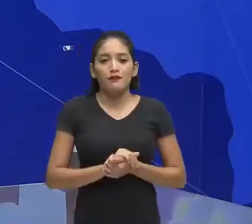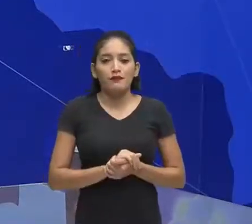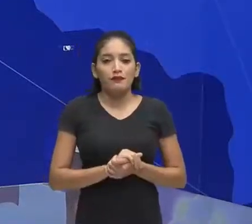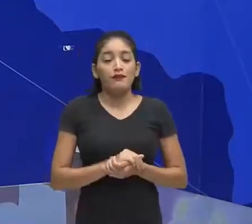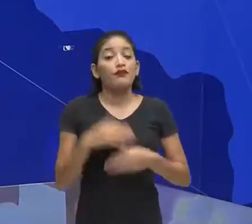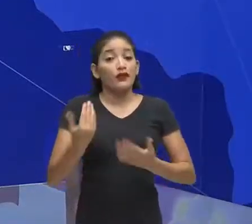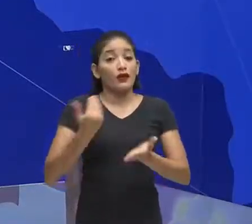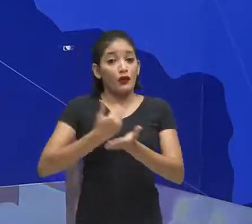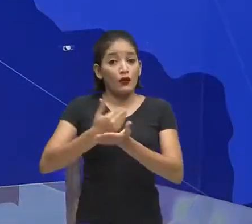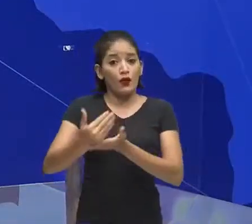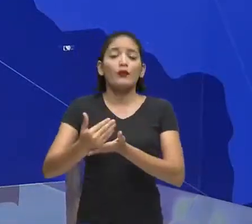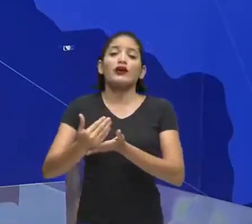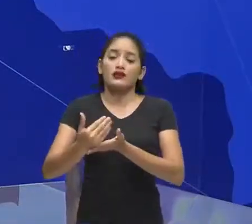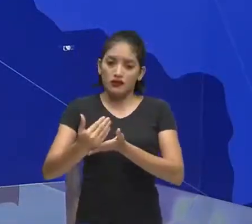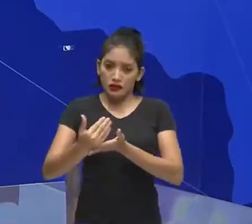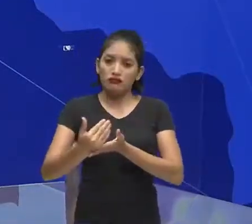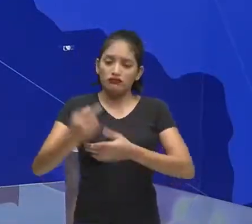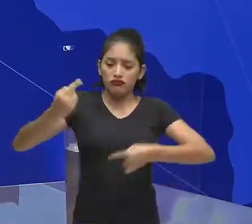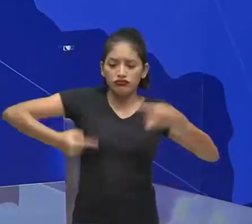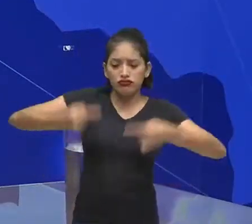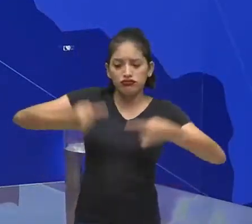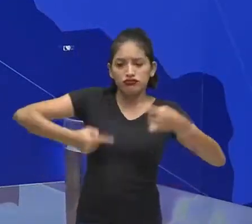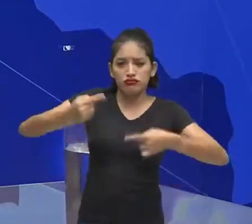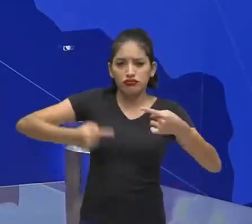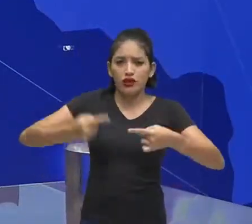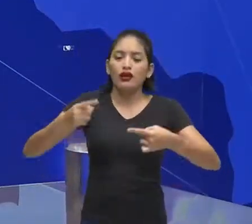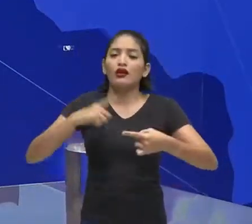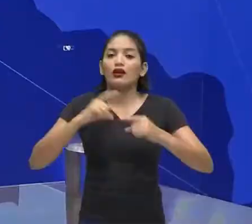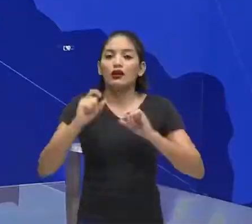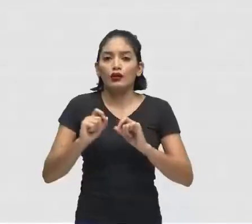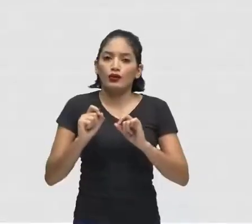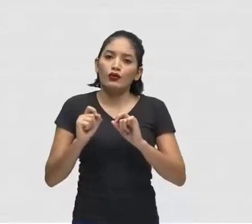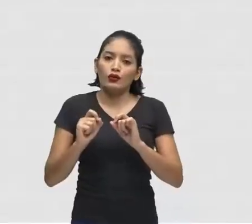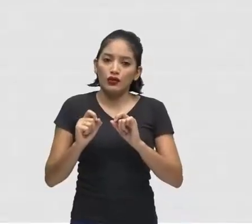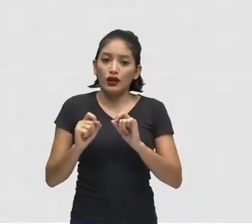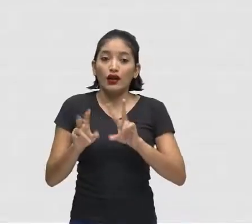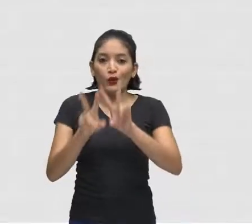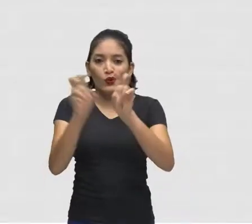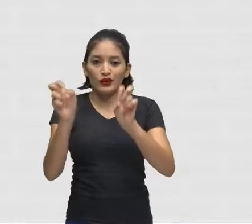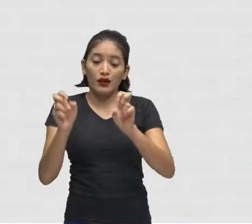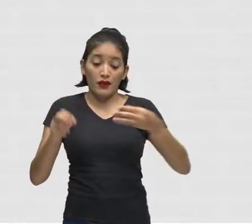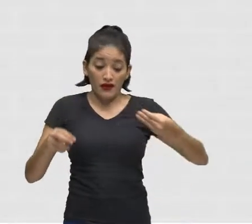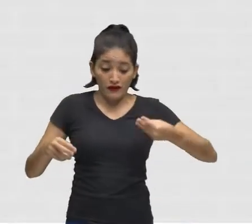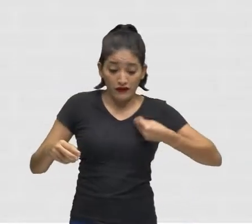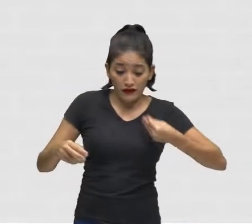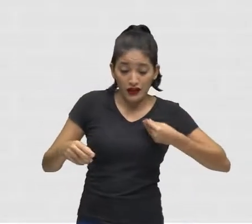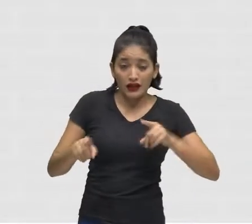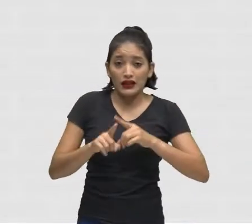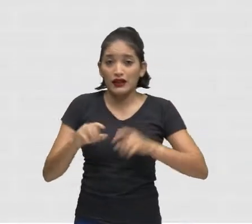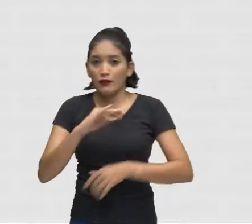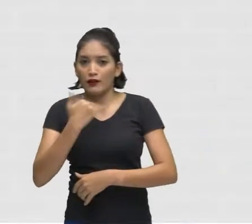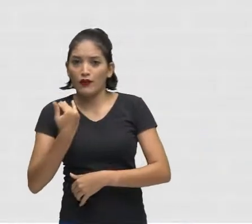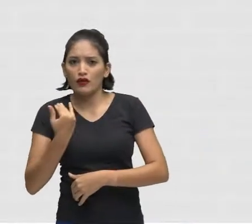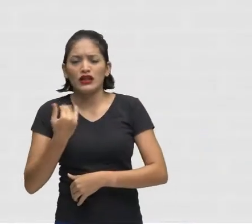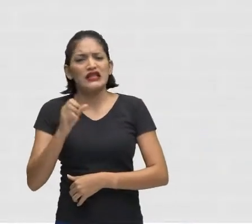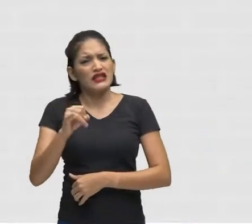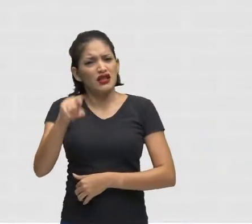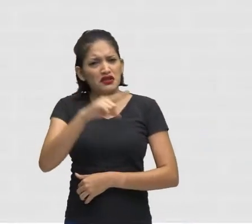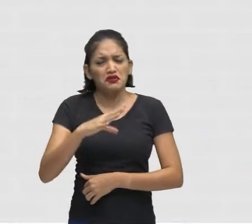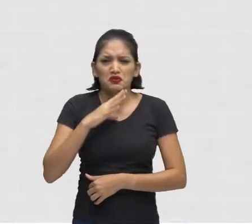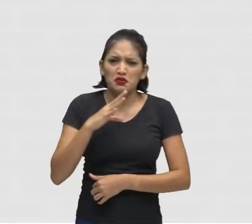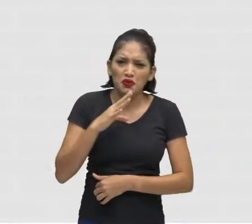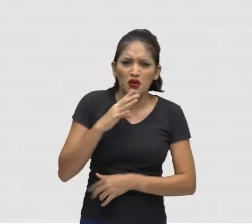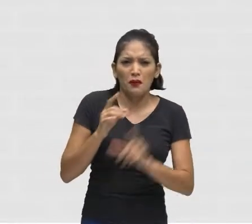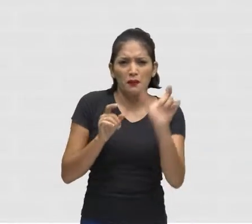inicia essa discussão fazendo um pequeno preâmbulo sobre vida e morte. Para quem não conhece essa palavra, para quem ainda tem estranheza a